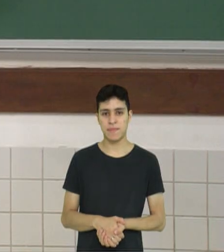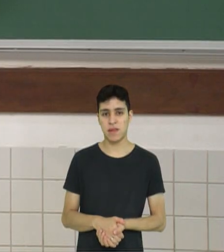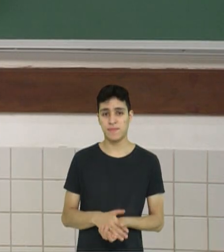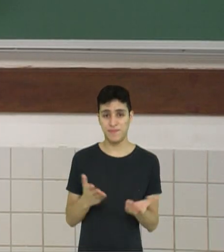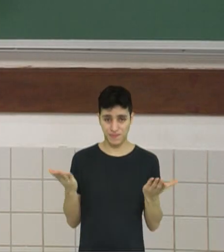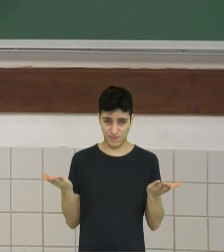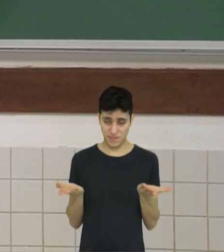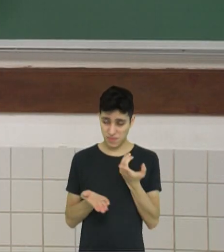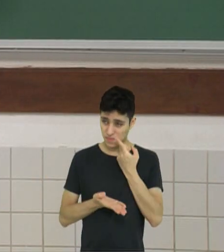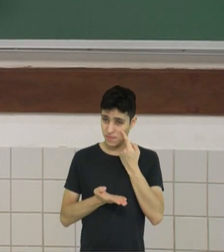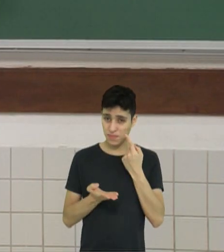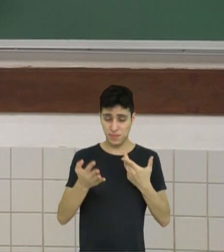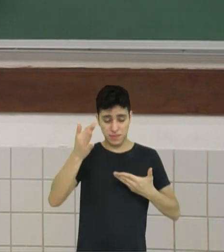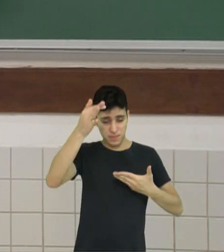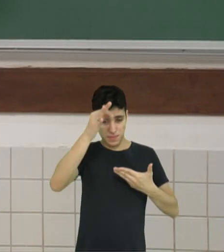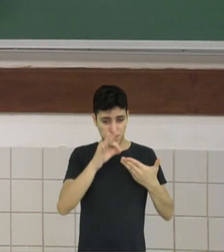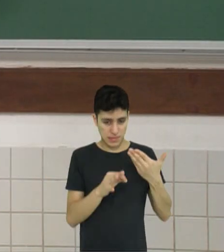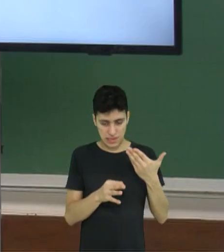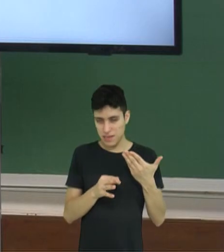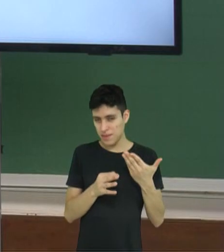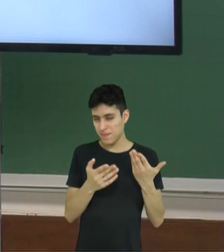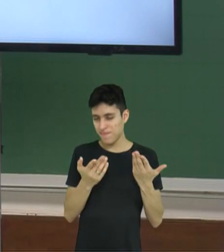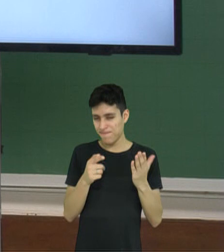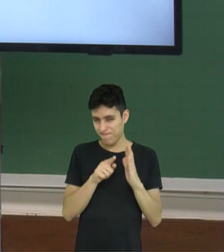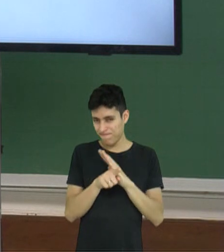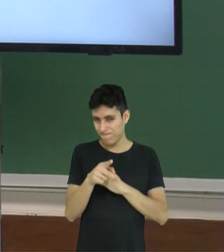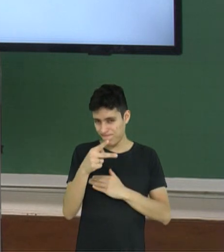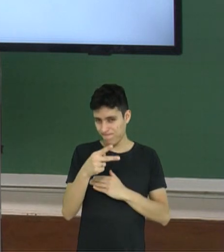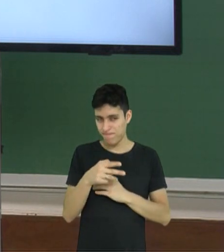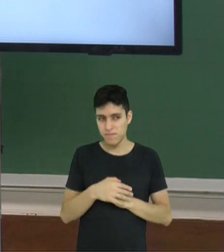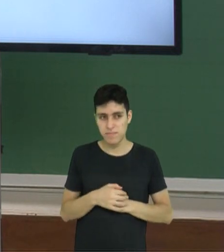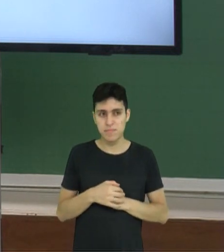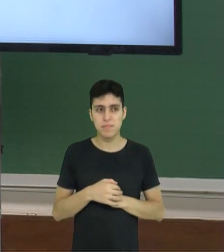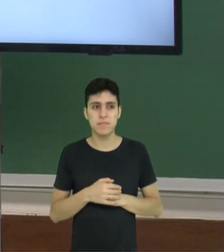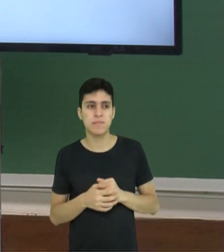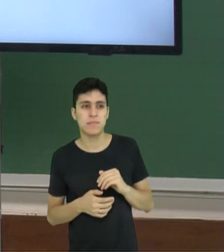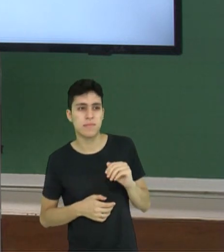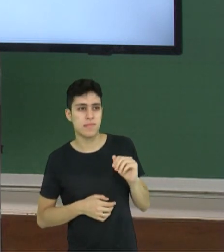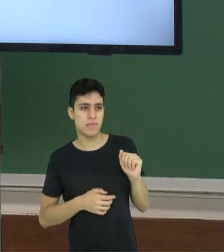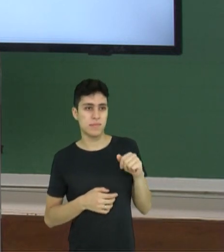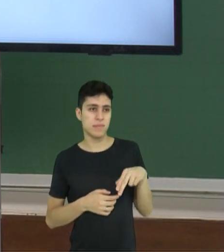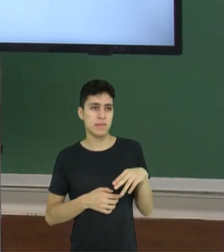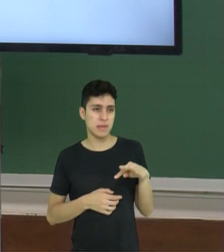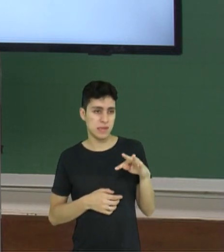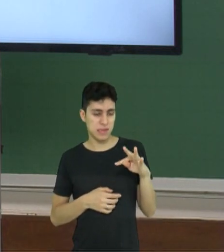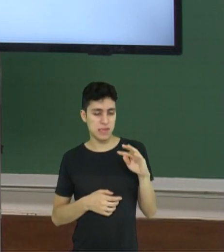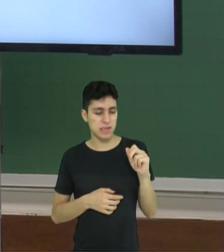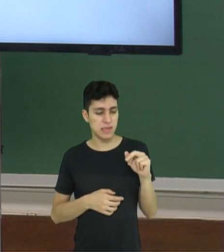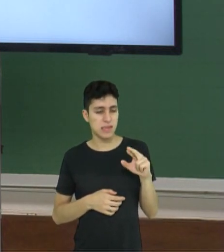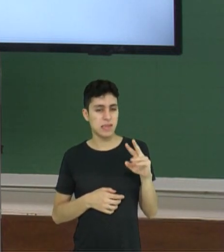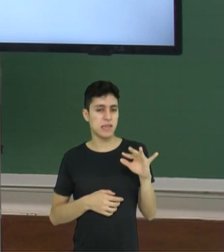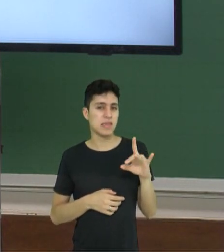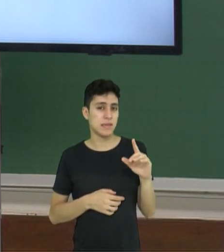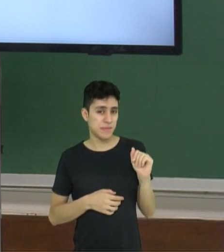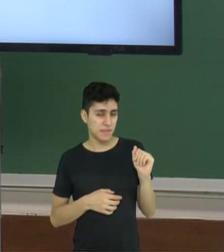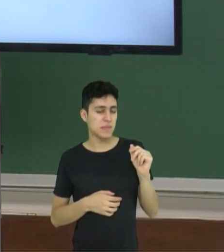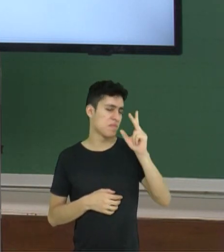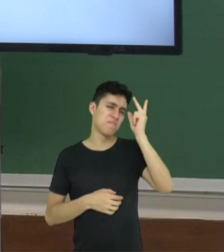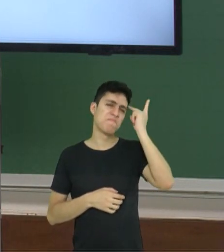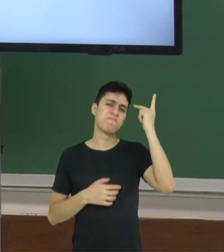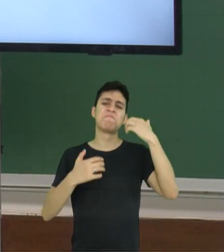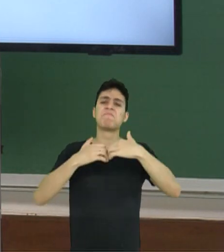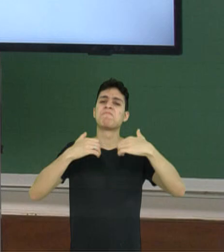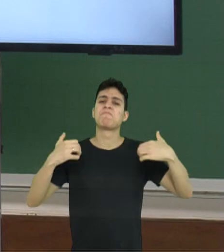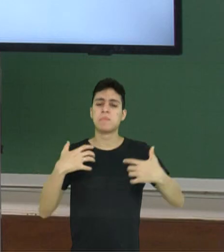Vamos lá, pessoal, correção do nosso segundo questionário. A Antártida ou Antártica comumente é dividida fisicamente